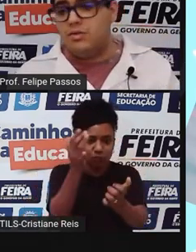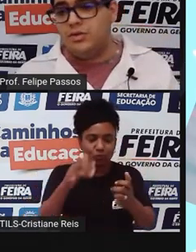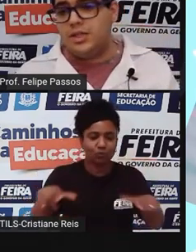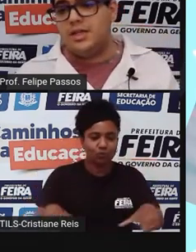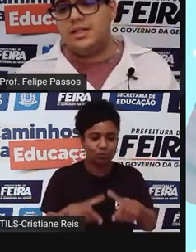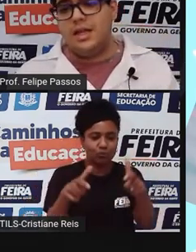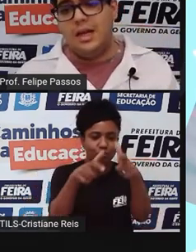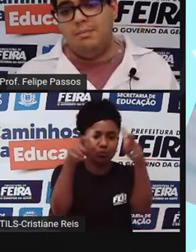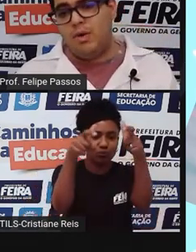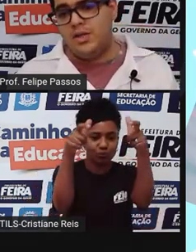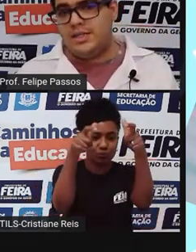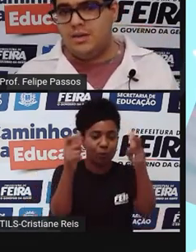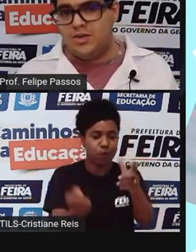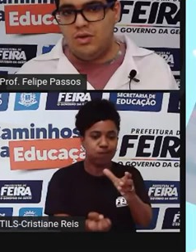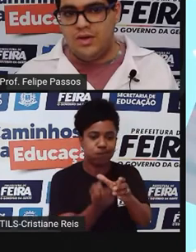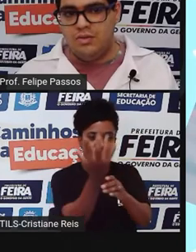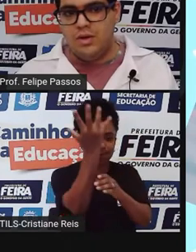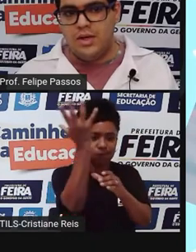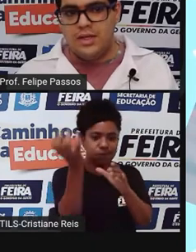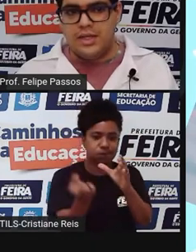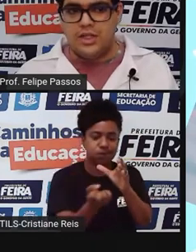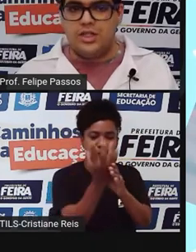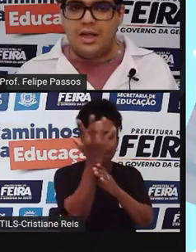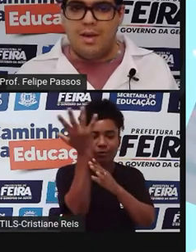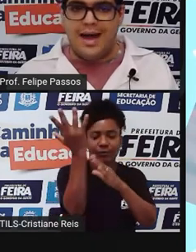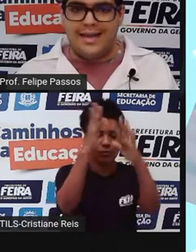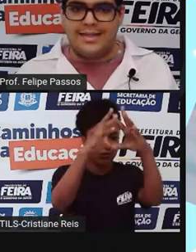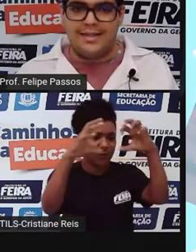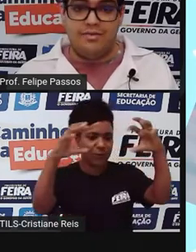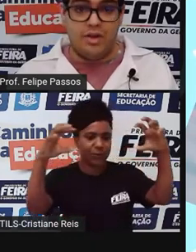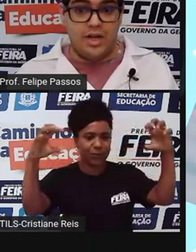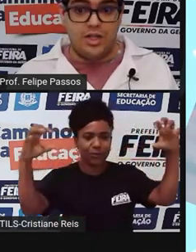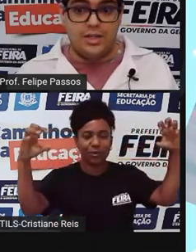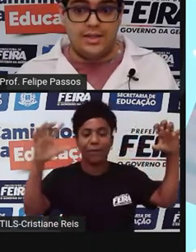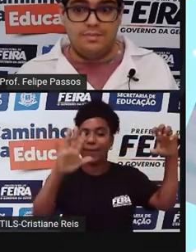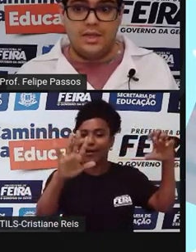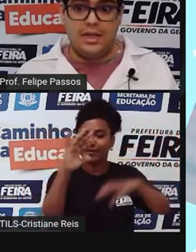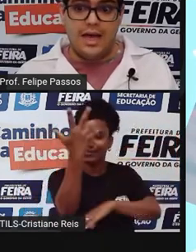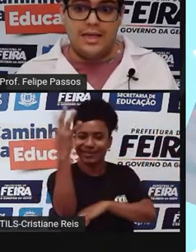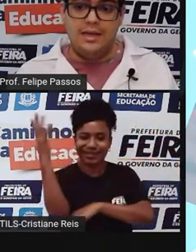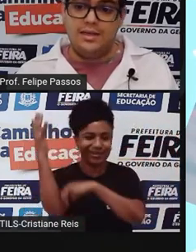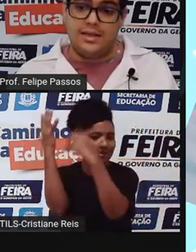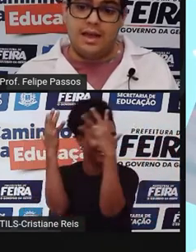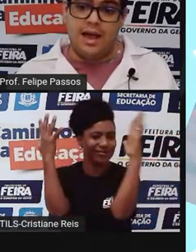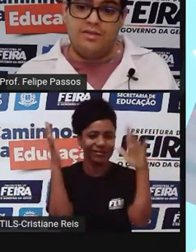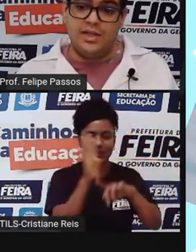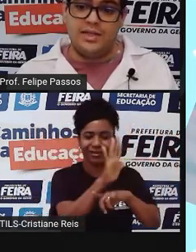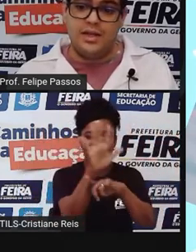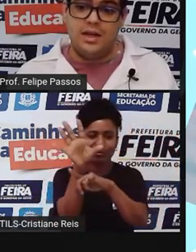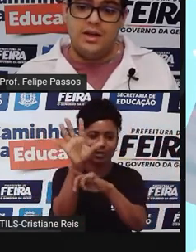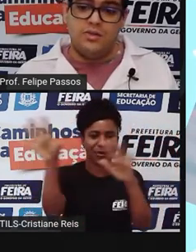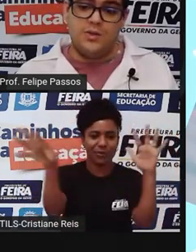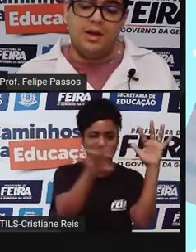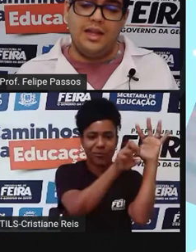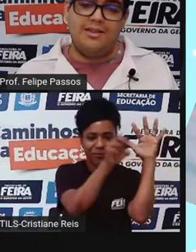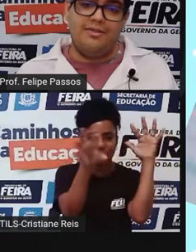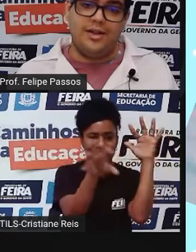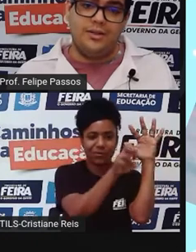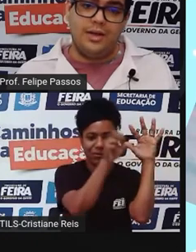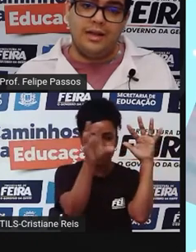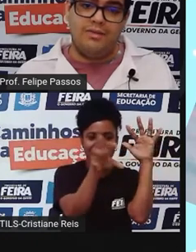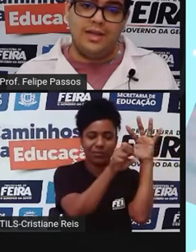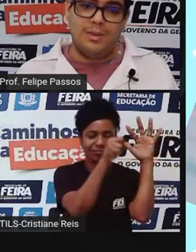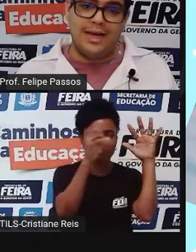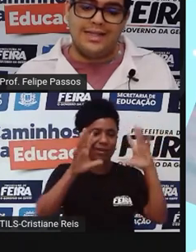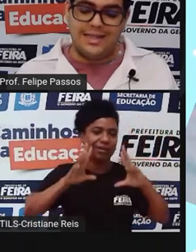pelas indústrias, ele pode ser absorvido se a gente tem mais florestas. E aí, sem árvores, nosso planeta vai